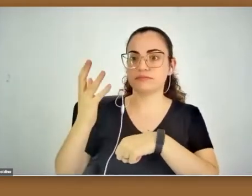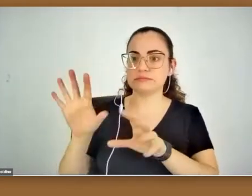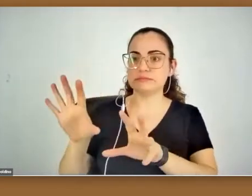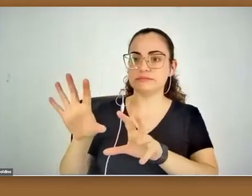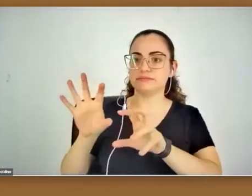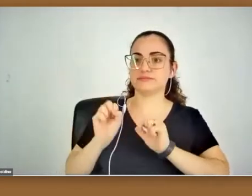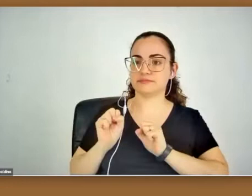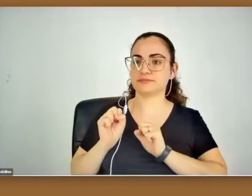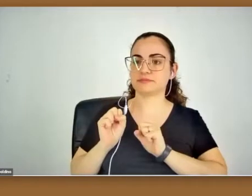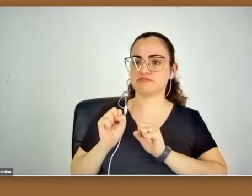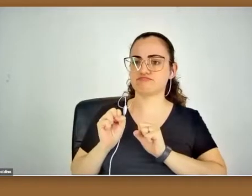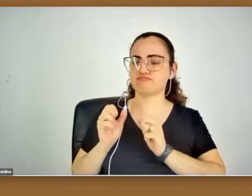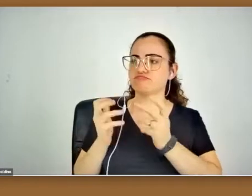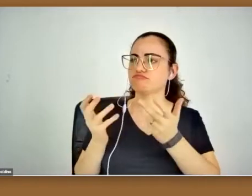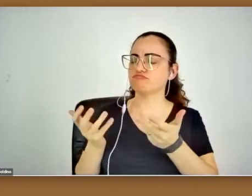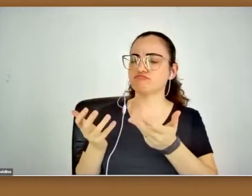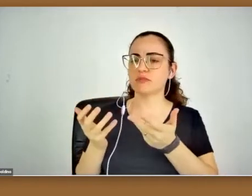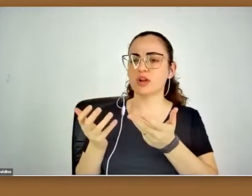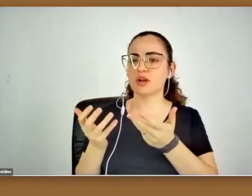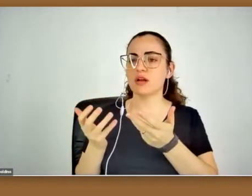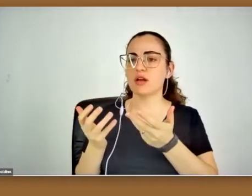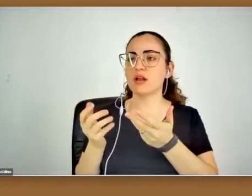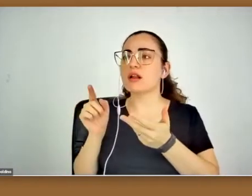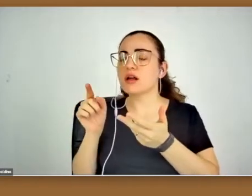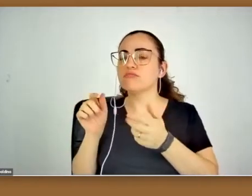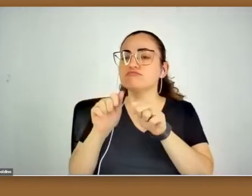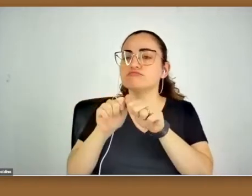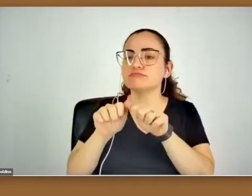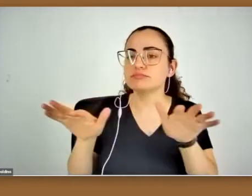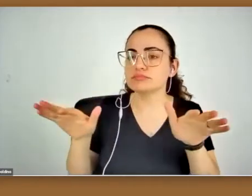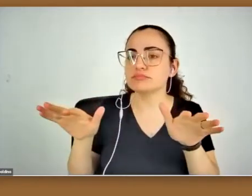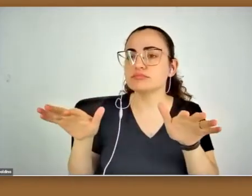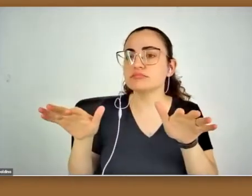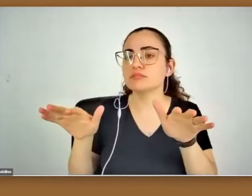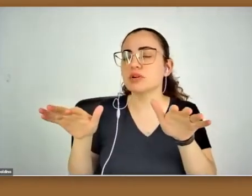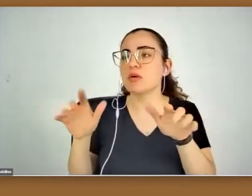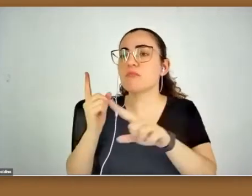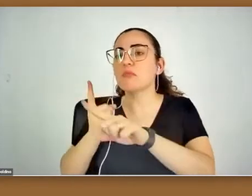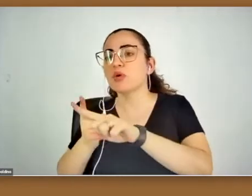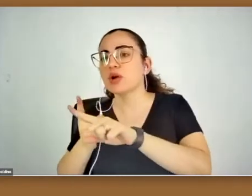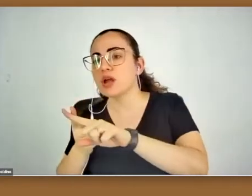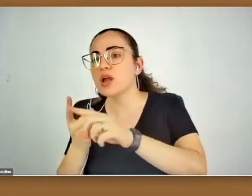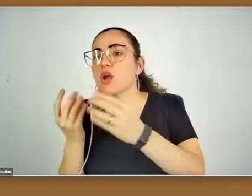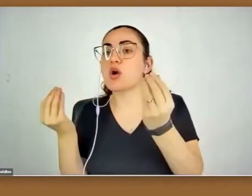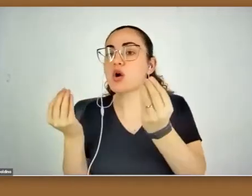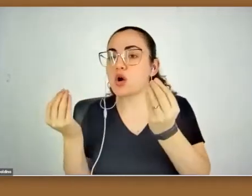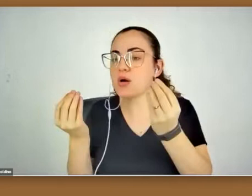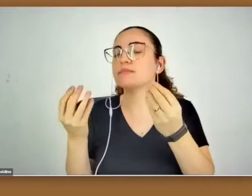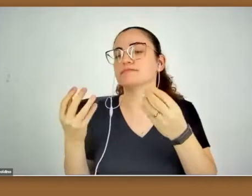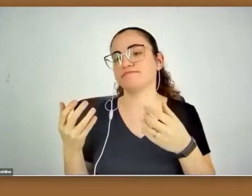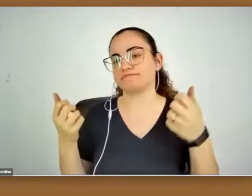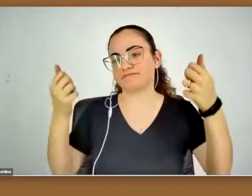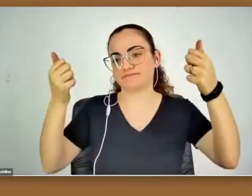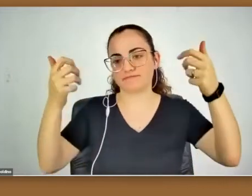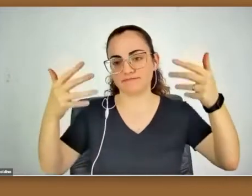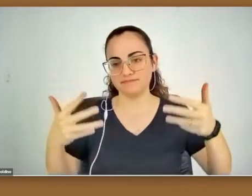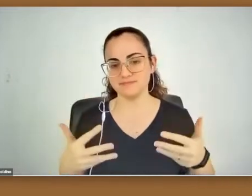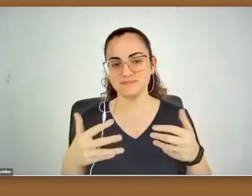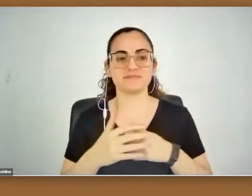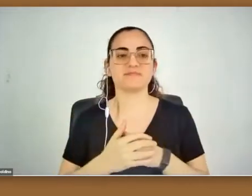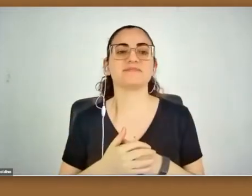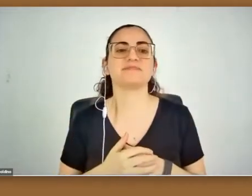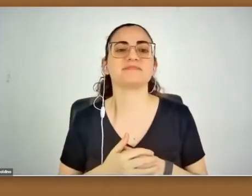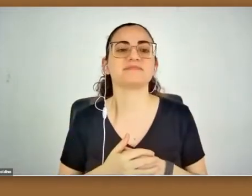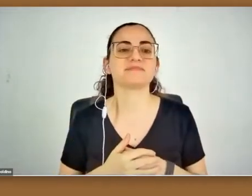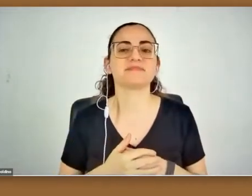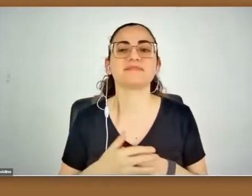como elas se distribuem e por que elas se distribuem dessa forma. Eu também sou uma pessoa, né, que trabalho